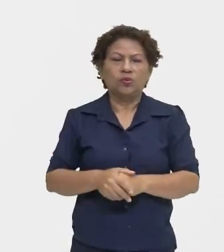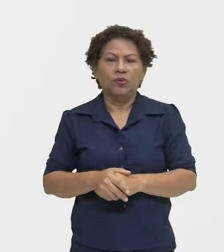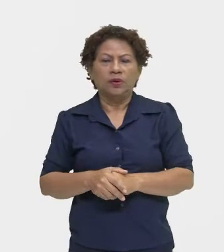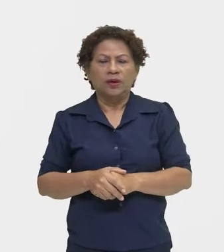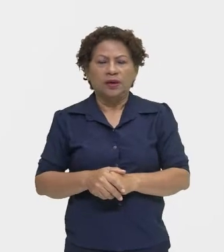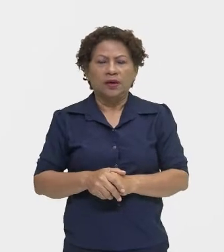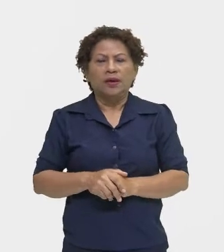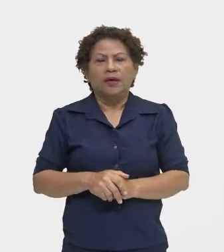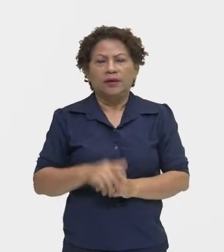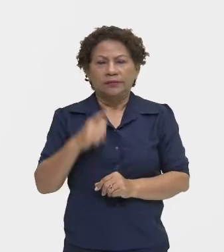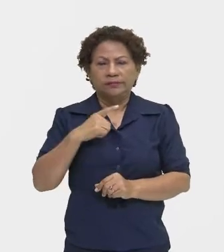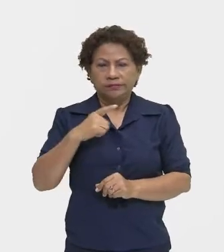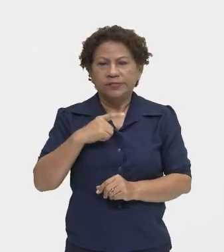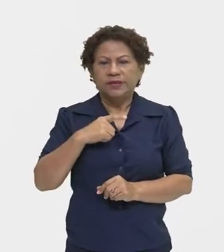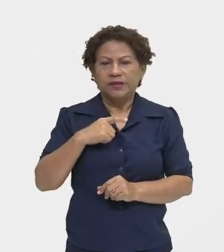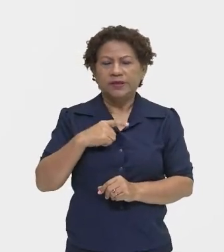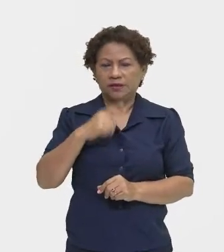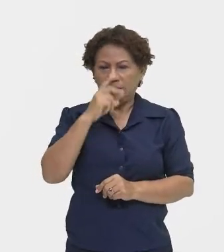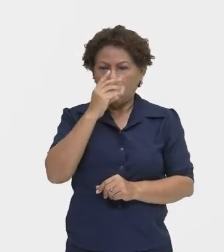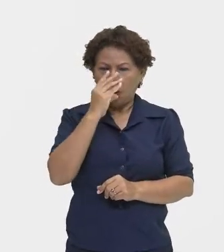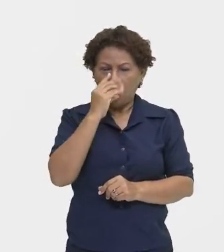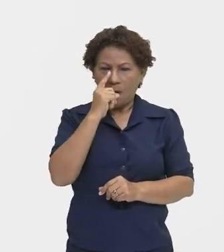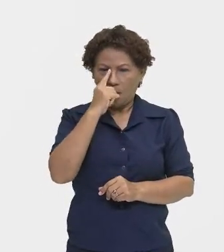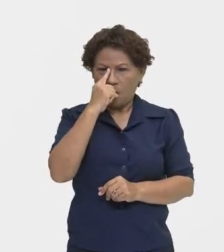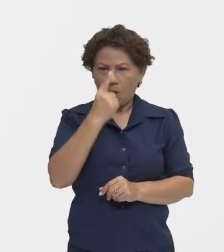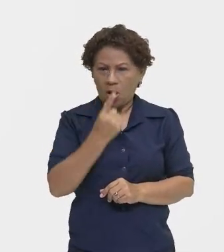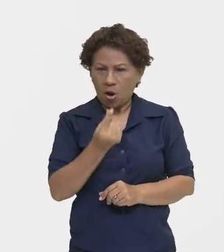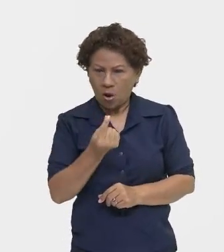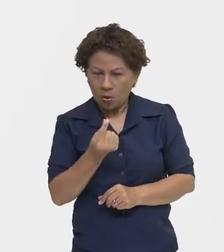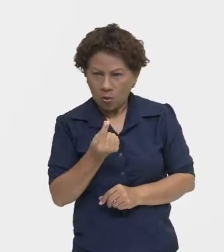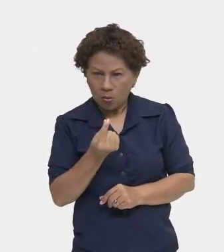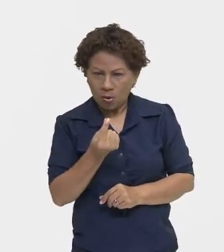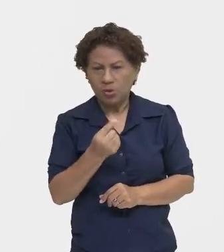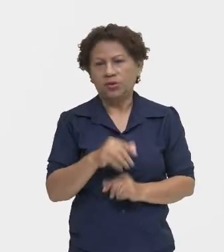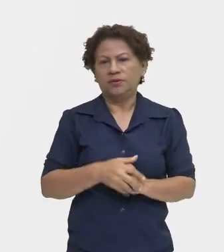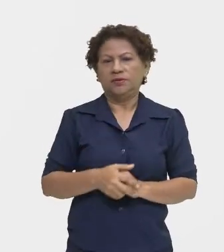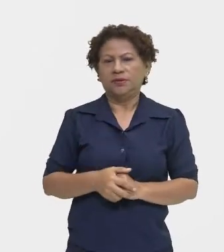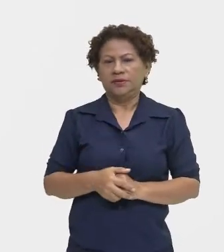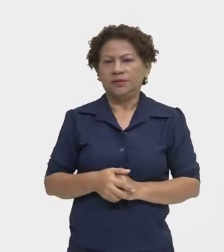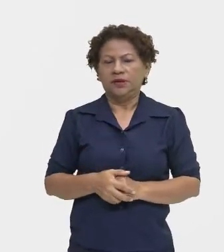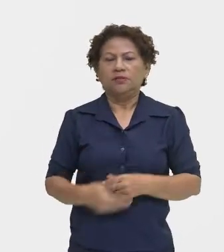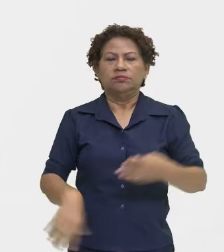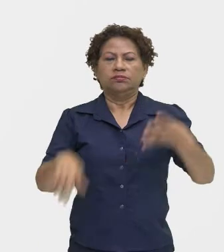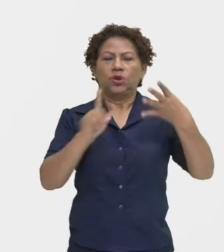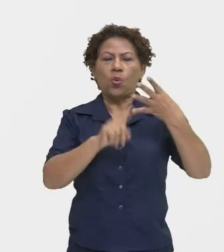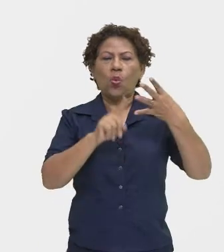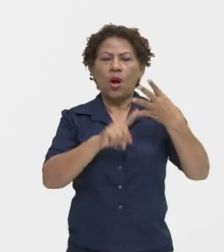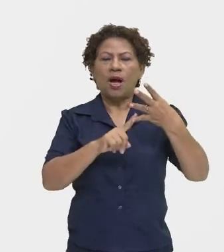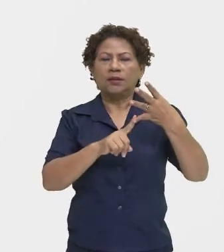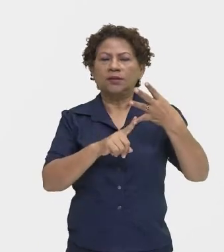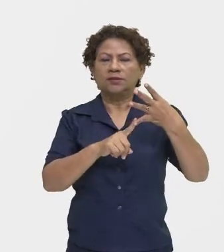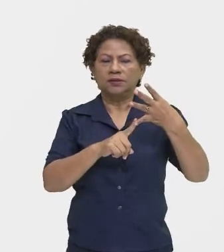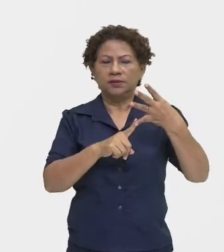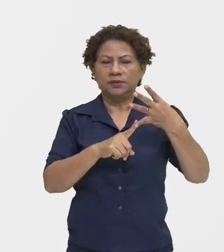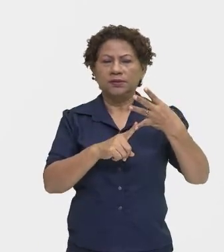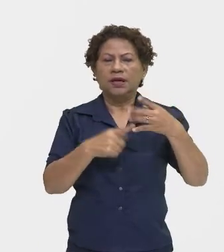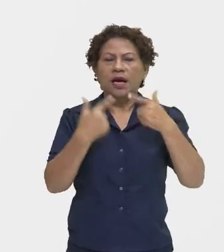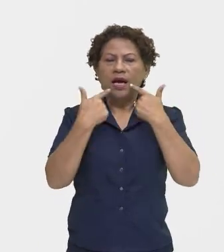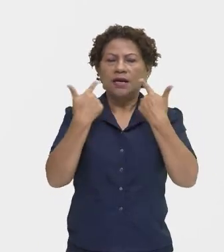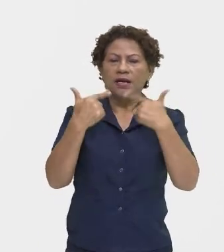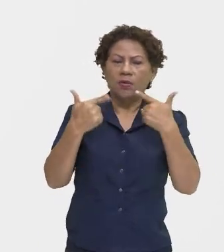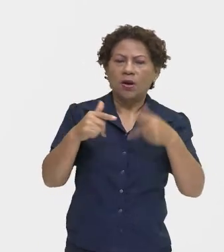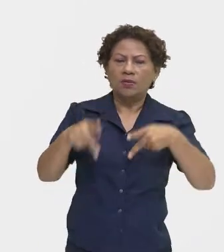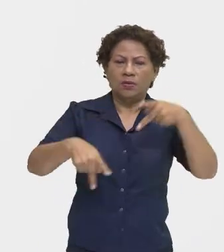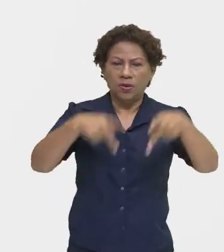magia e bruxaria. Quarto, linguagem popular, dialetos e jargões populares. Isso